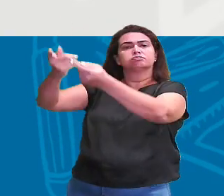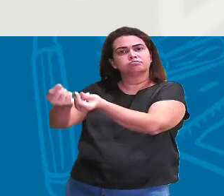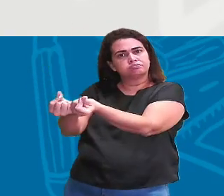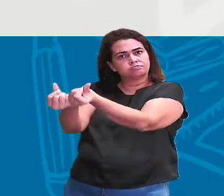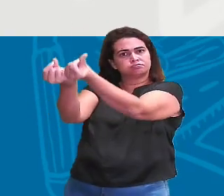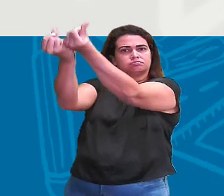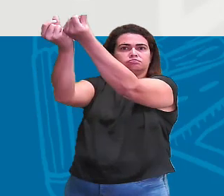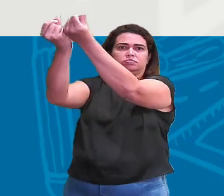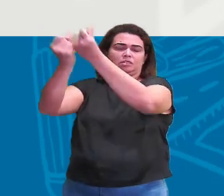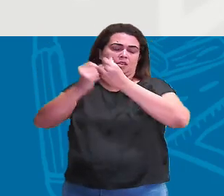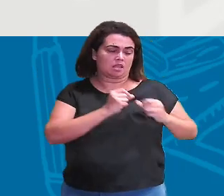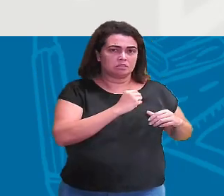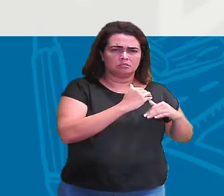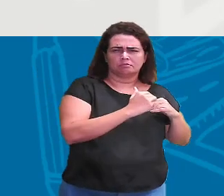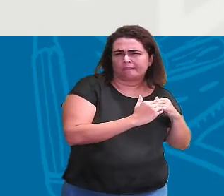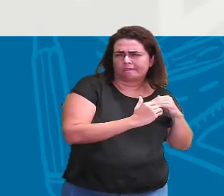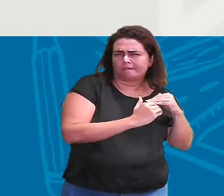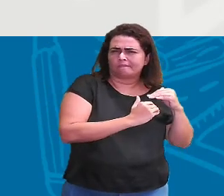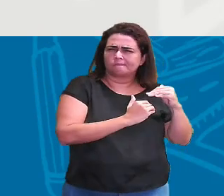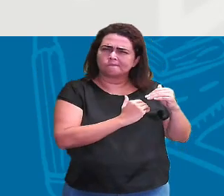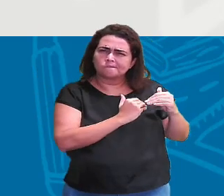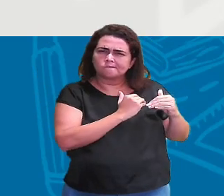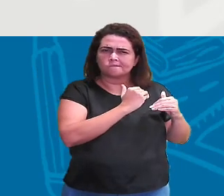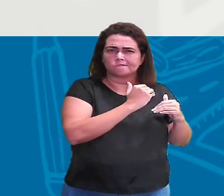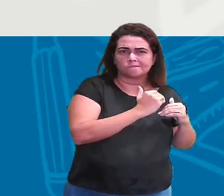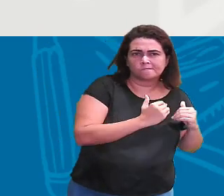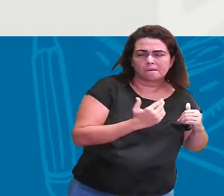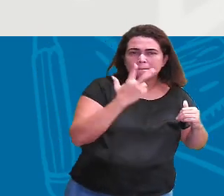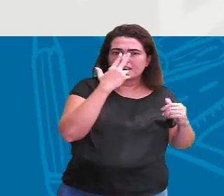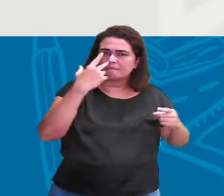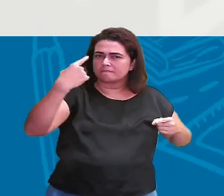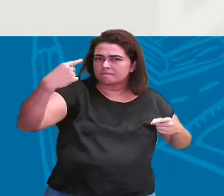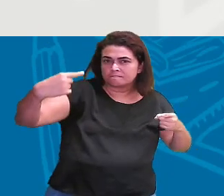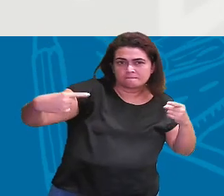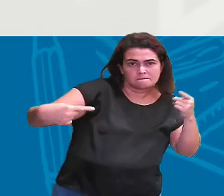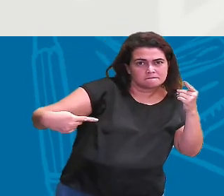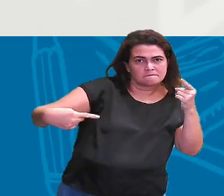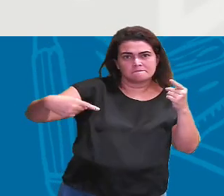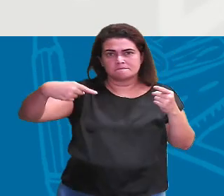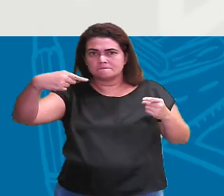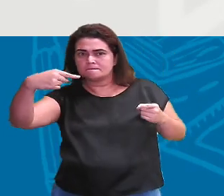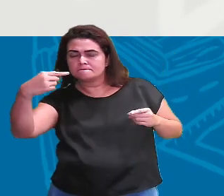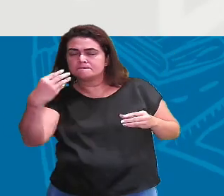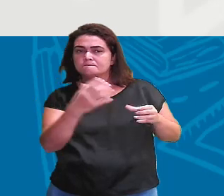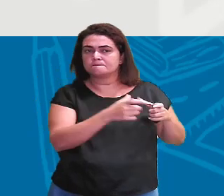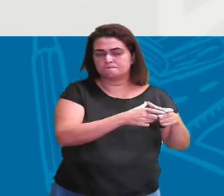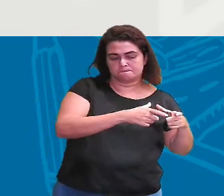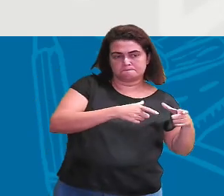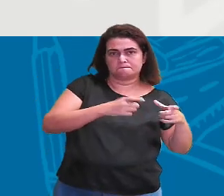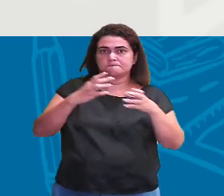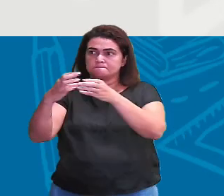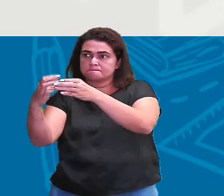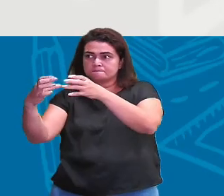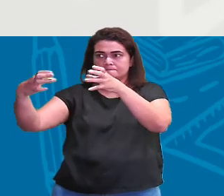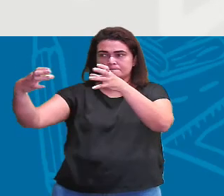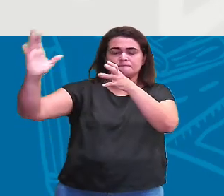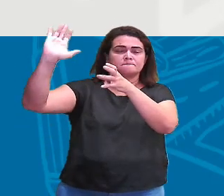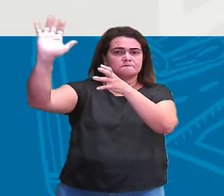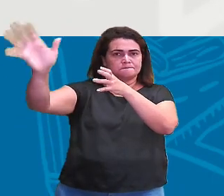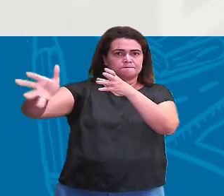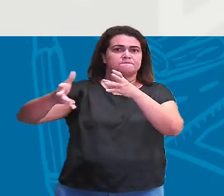país assim, que está em desenvolvimento, em industrialização, em crescimento. Então, é nesse contexto que os BRICS vão começar a chamar